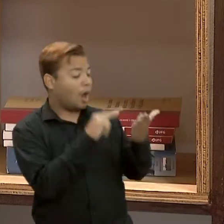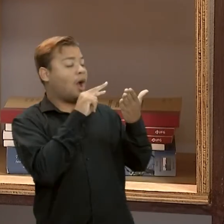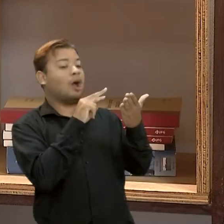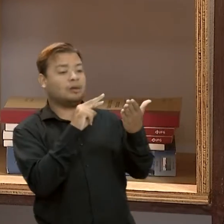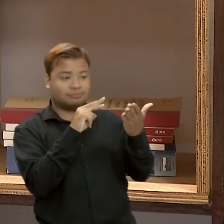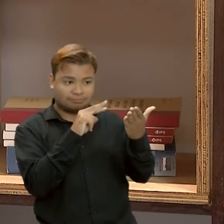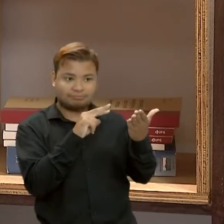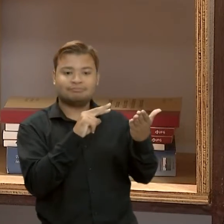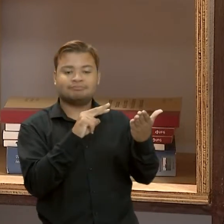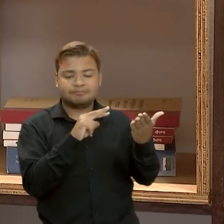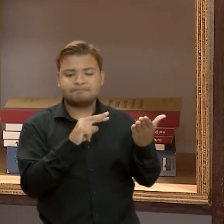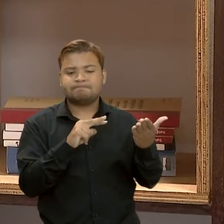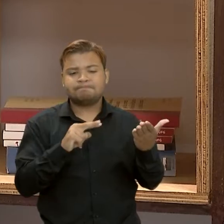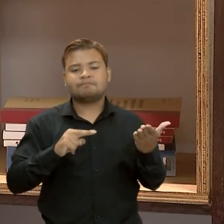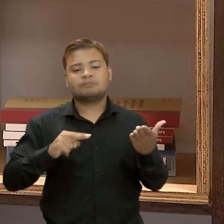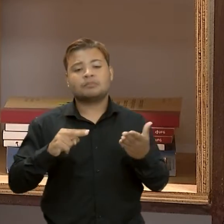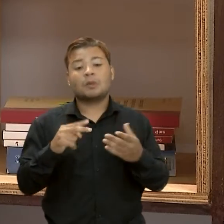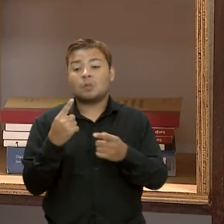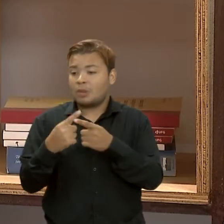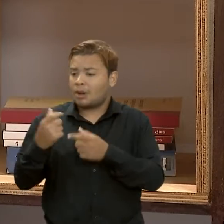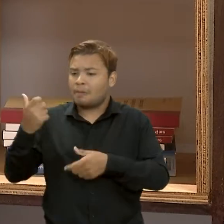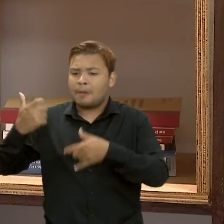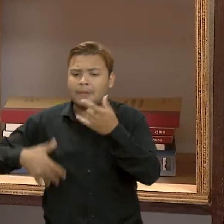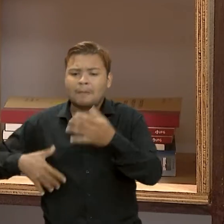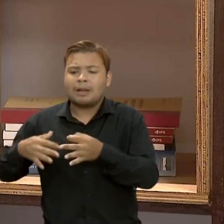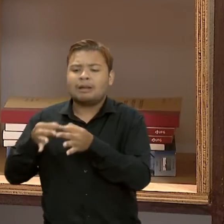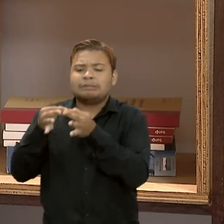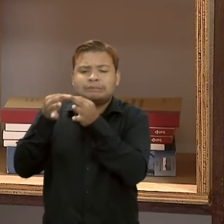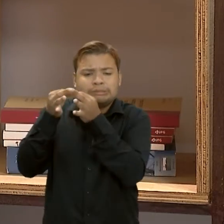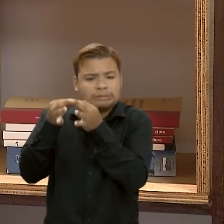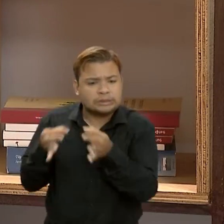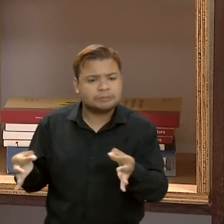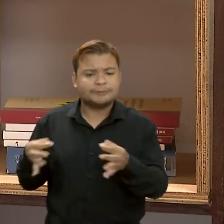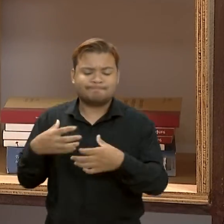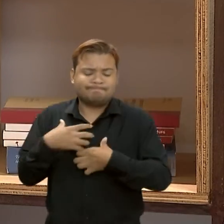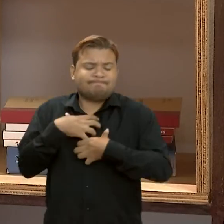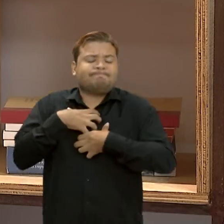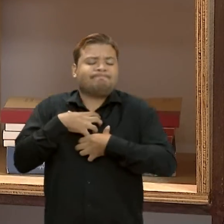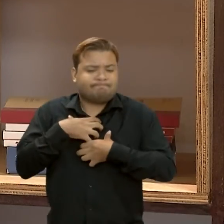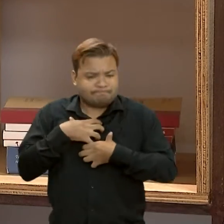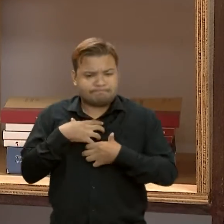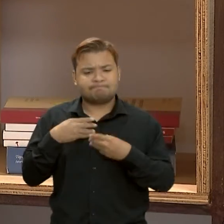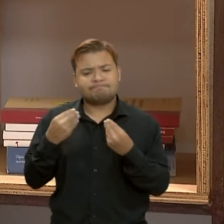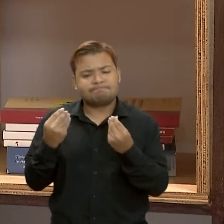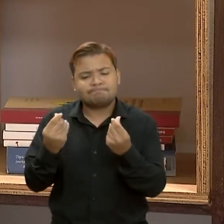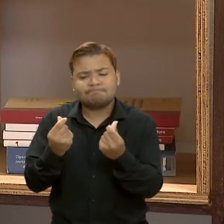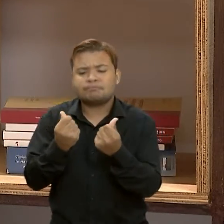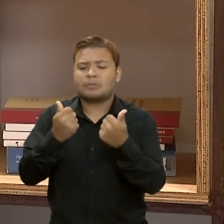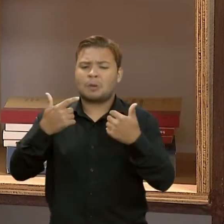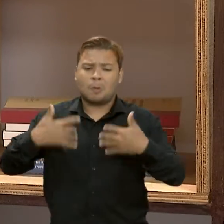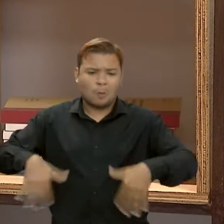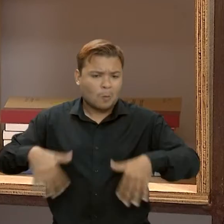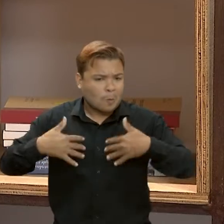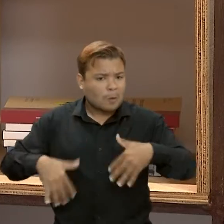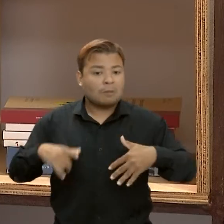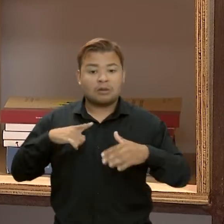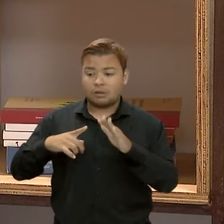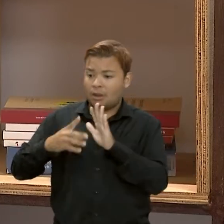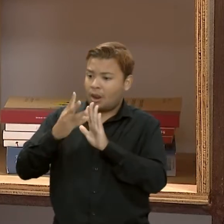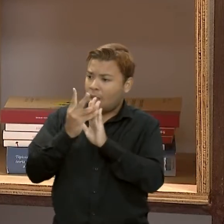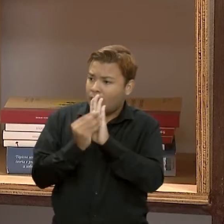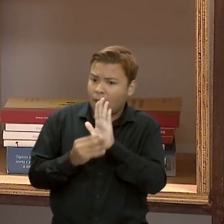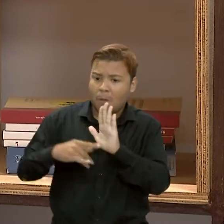dessas palavras simples, singelas, mas que traz de uma densidade de conteúdo muito